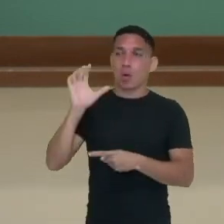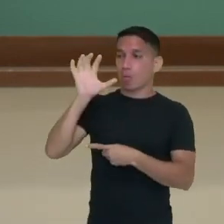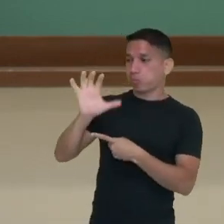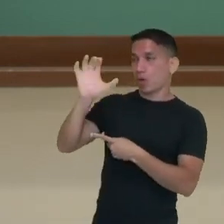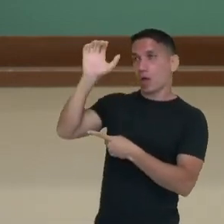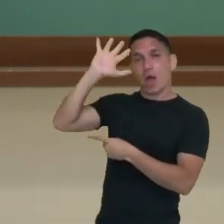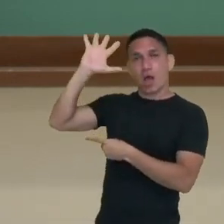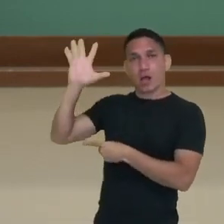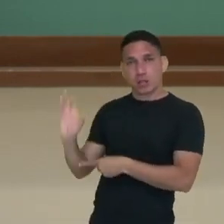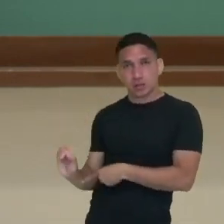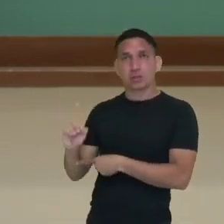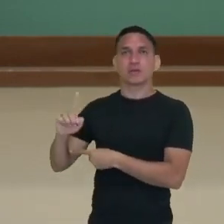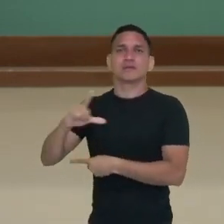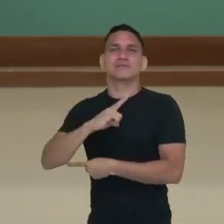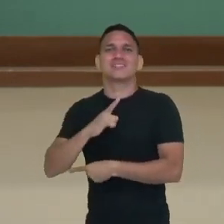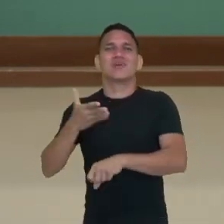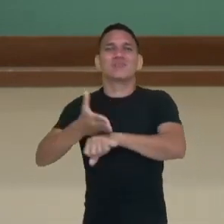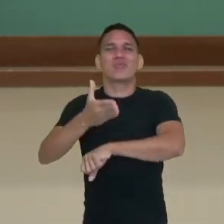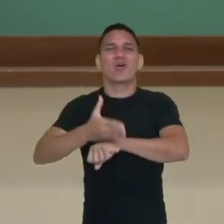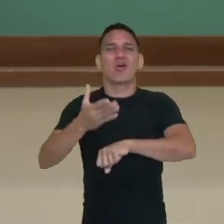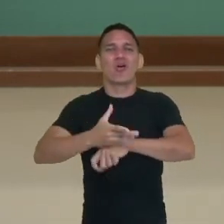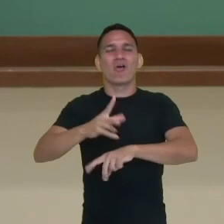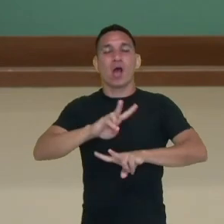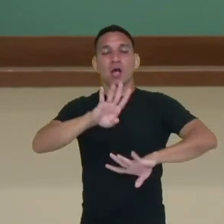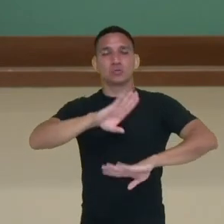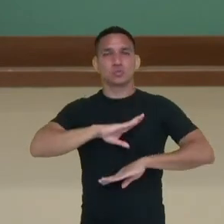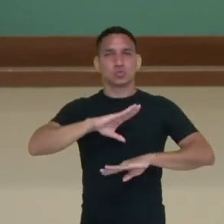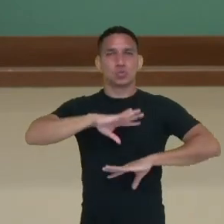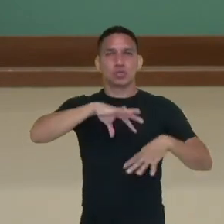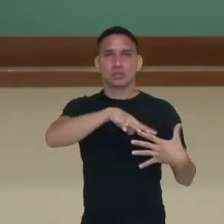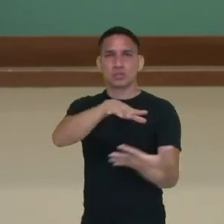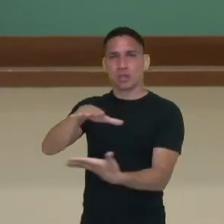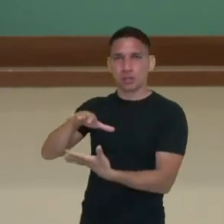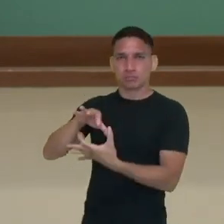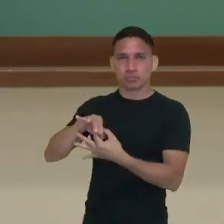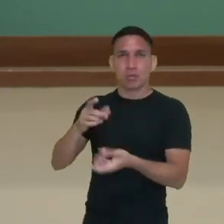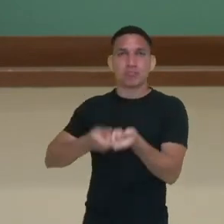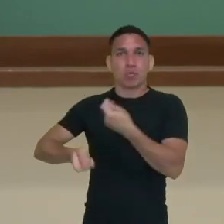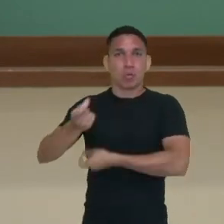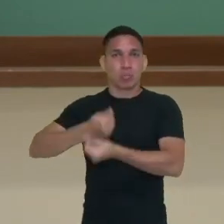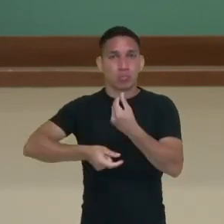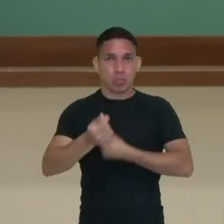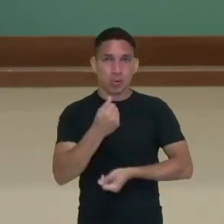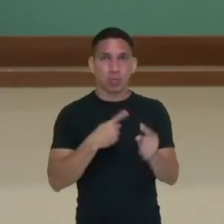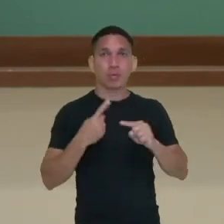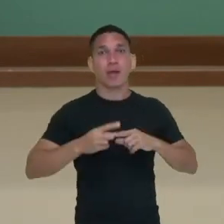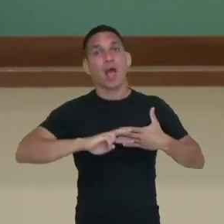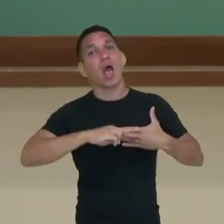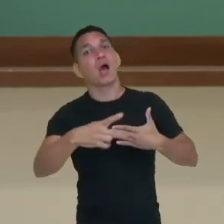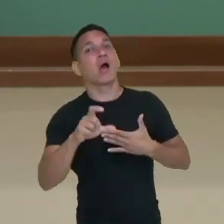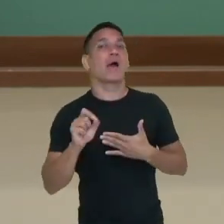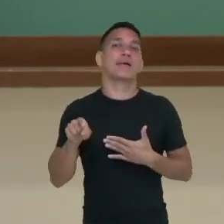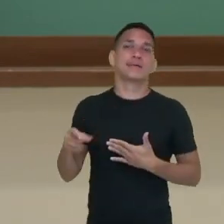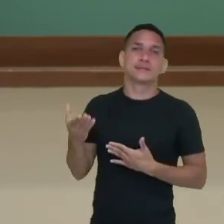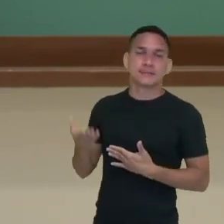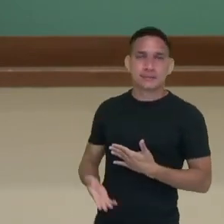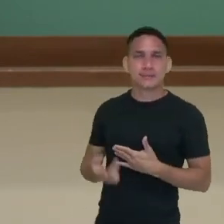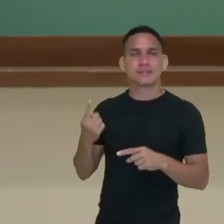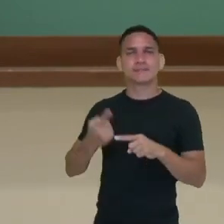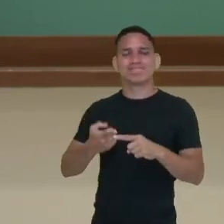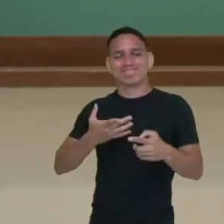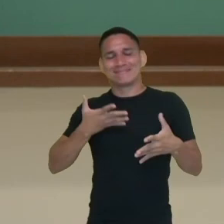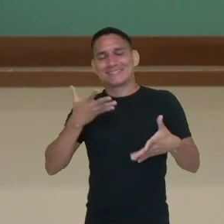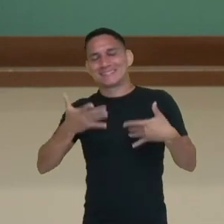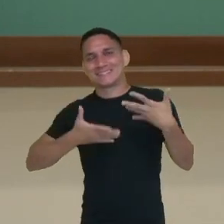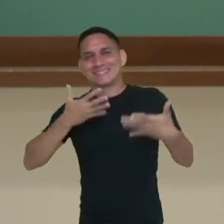africano, né, participa pouco no cenário internacional da globalização da economia e as consequências disso, né, são enfrentadas aí por